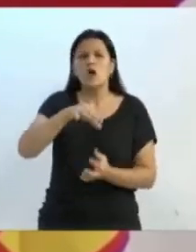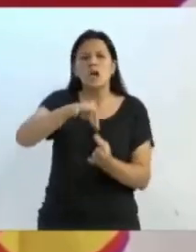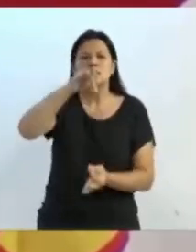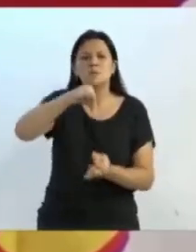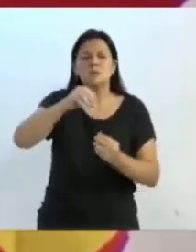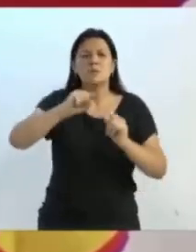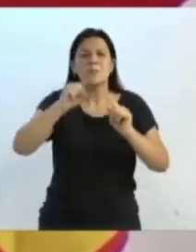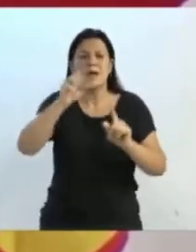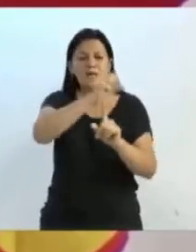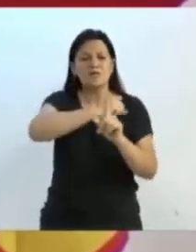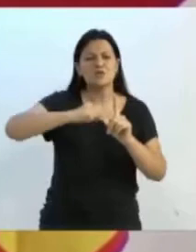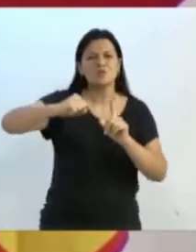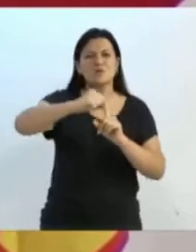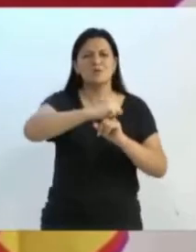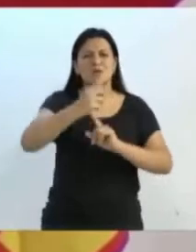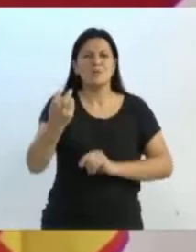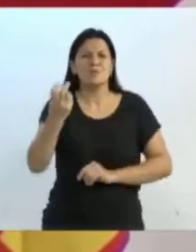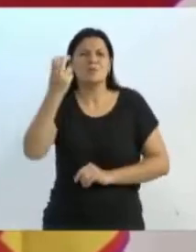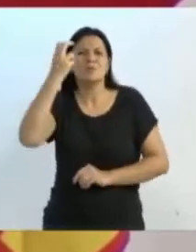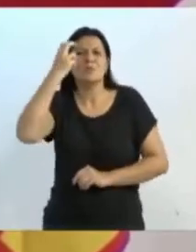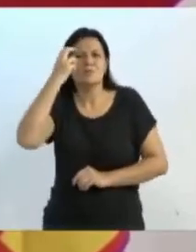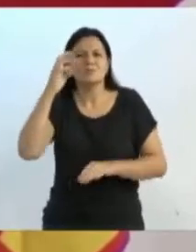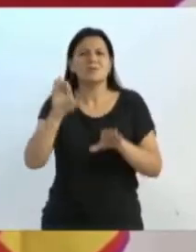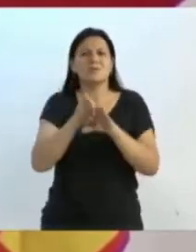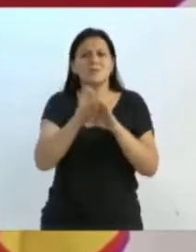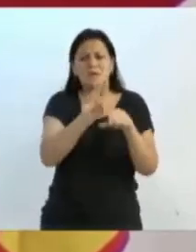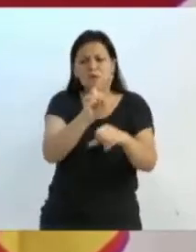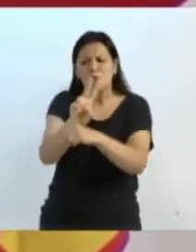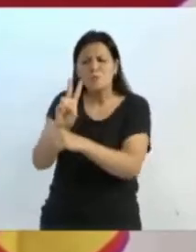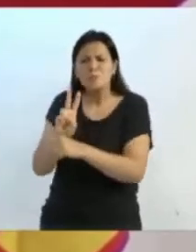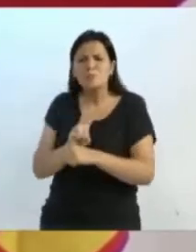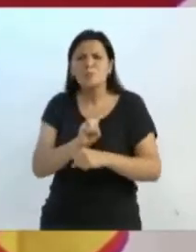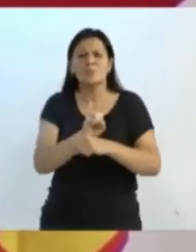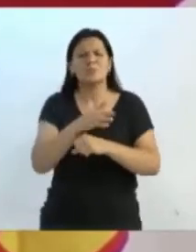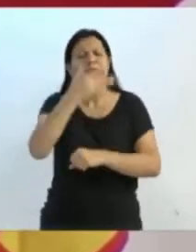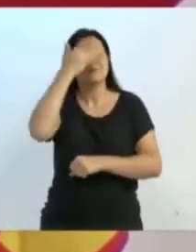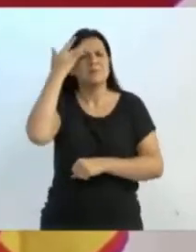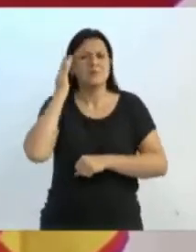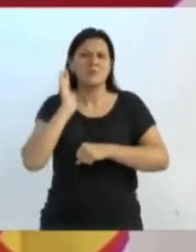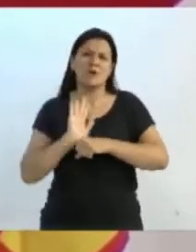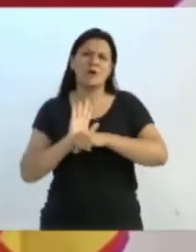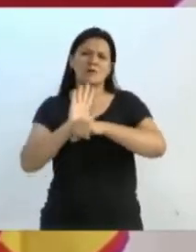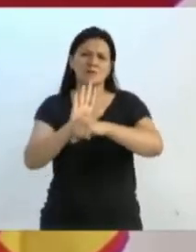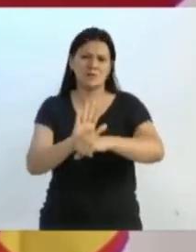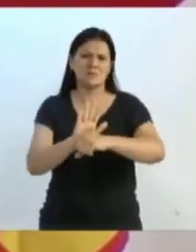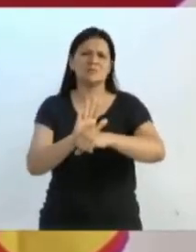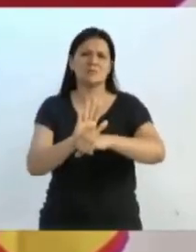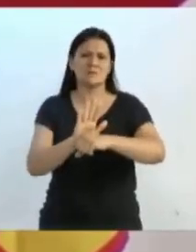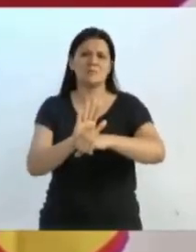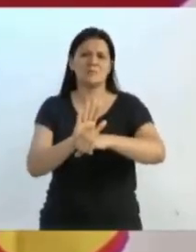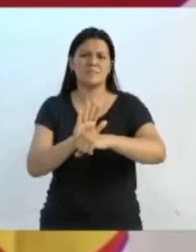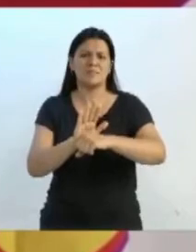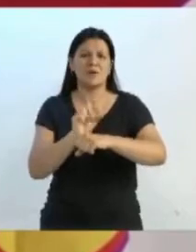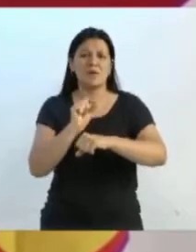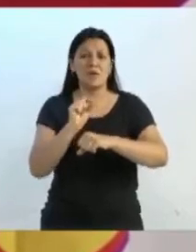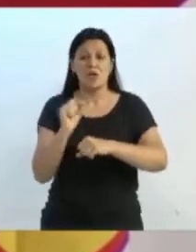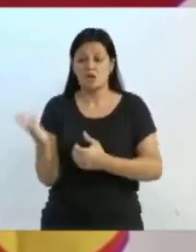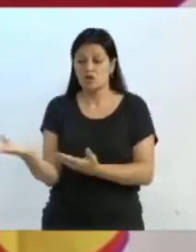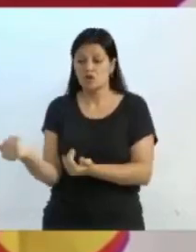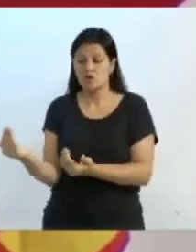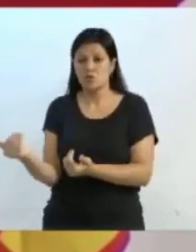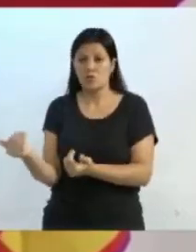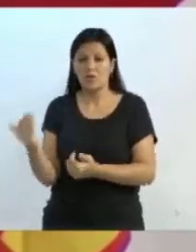trabalho cultural, cuidando das pessoas, ajudando a tirar jovens e adolescentes do mau